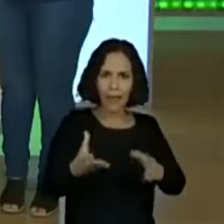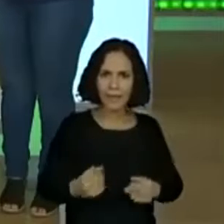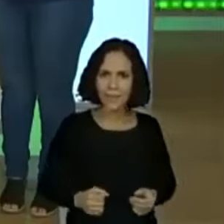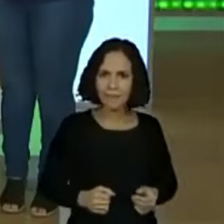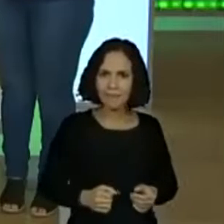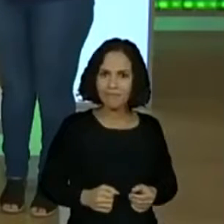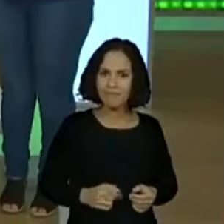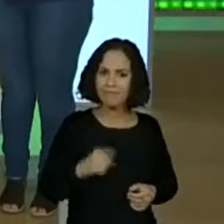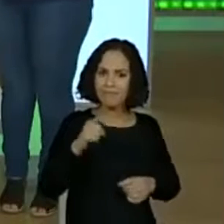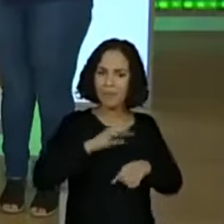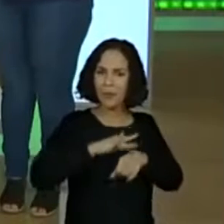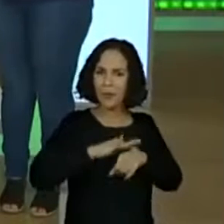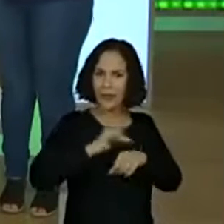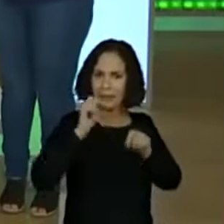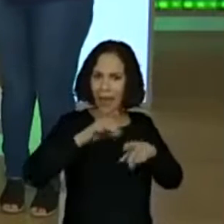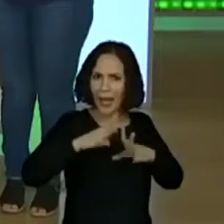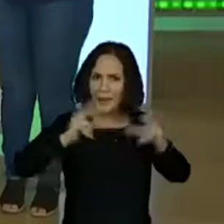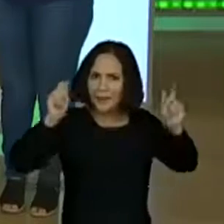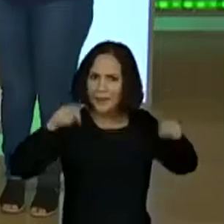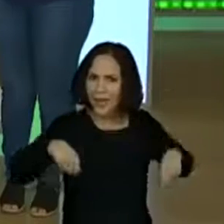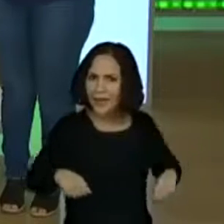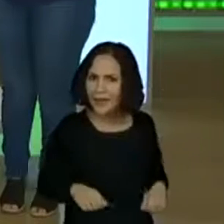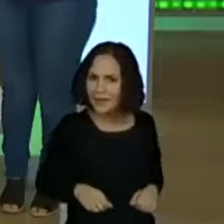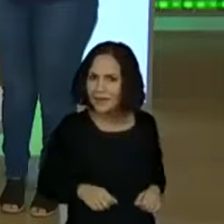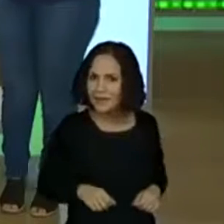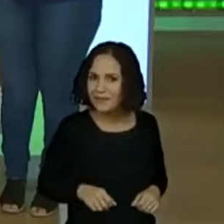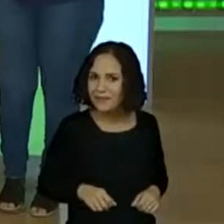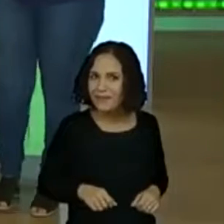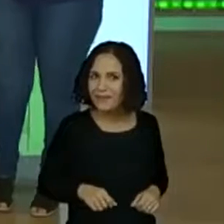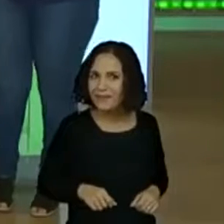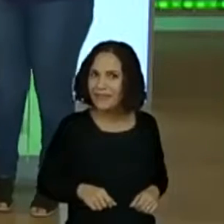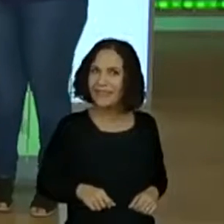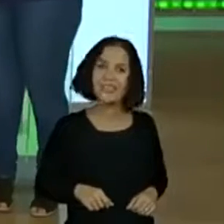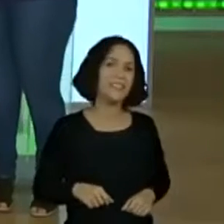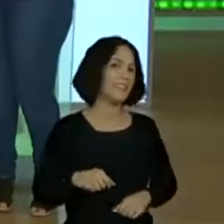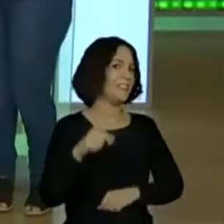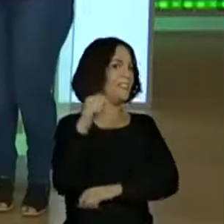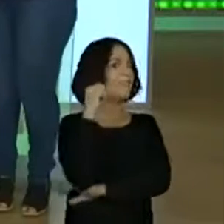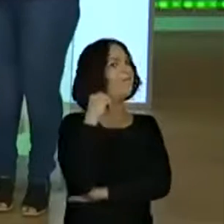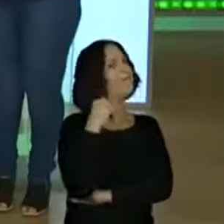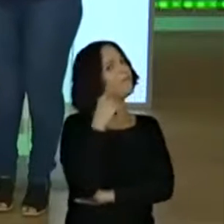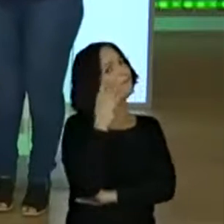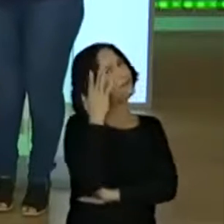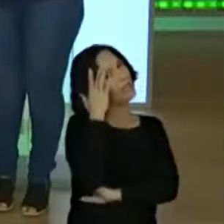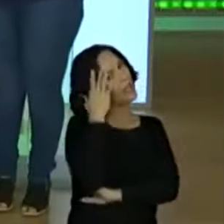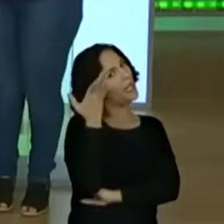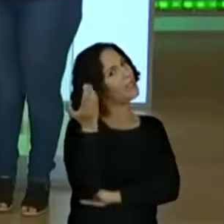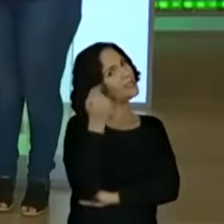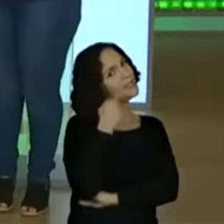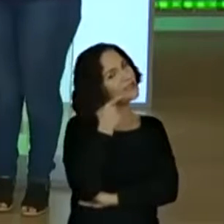de doença esse doutor consegue resolver? Será?